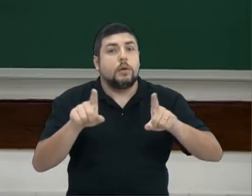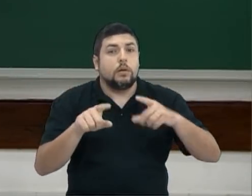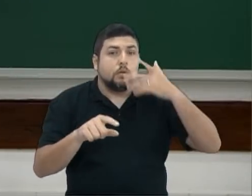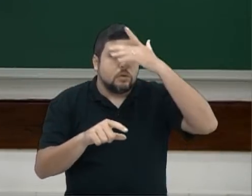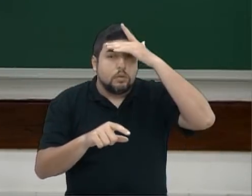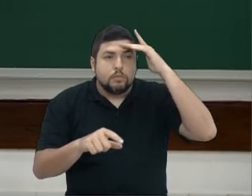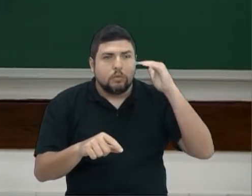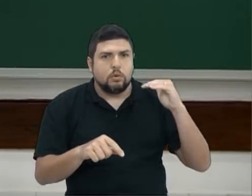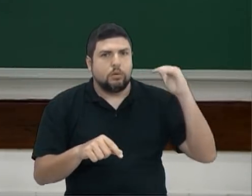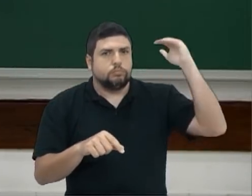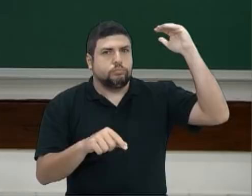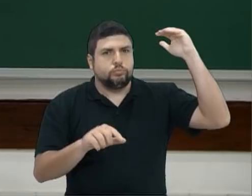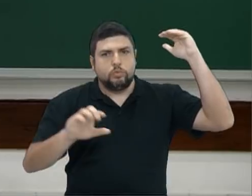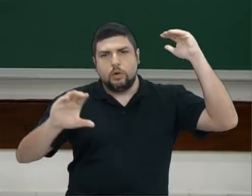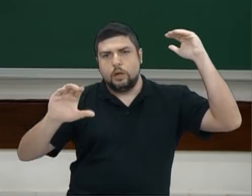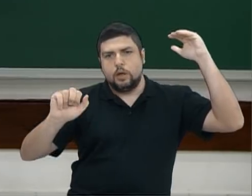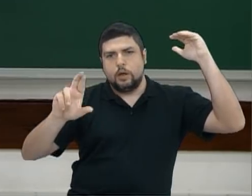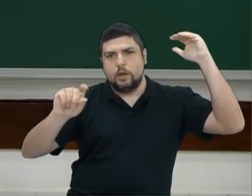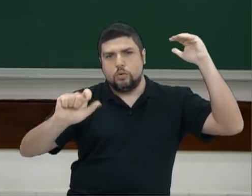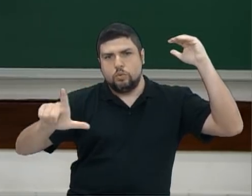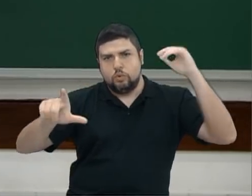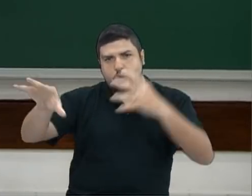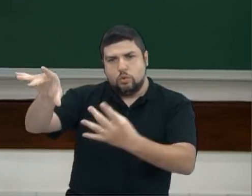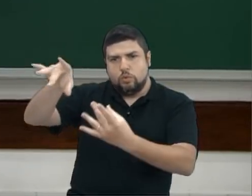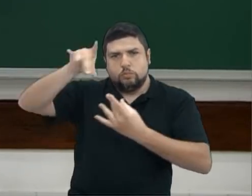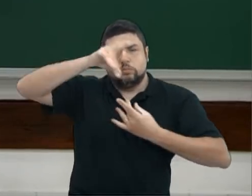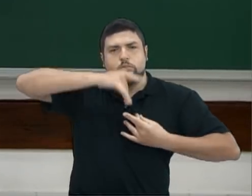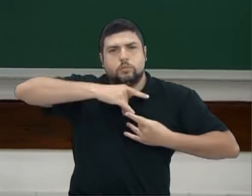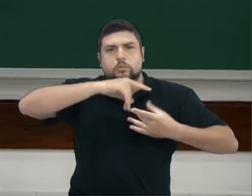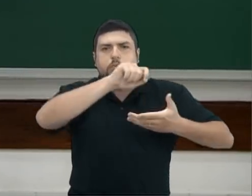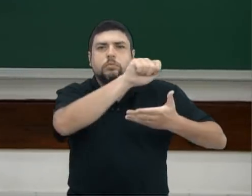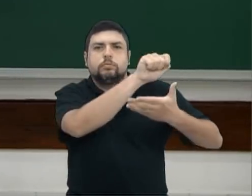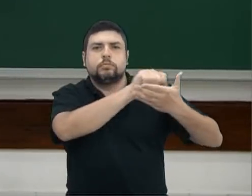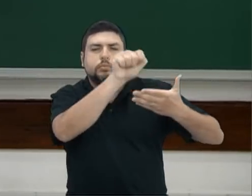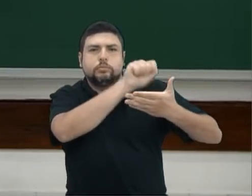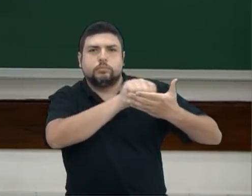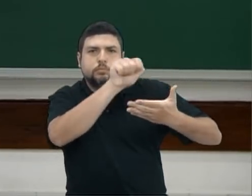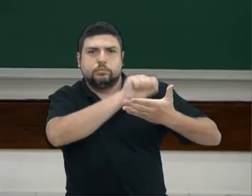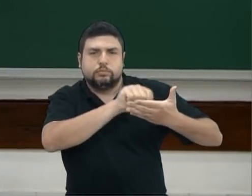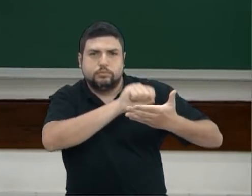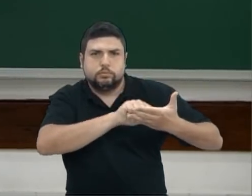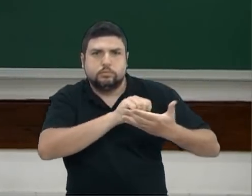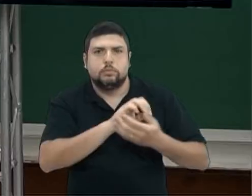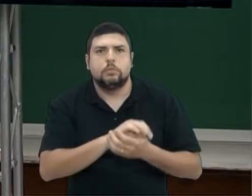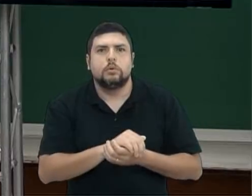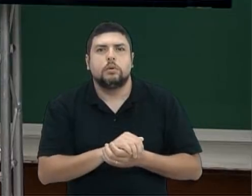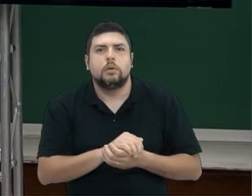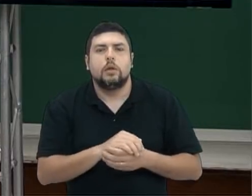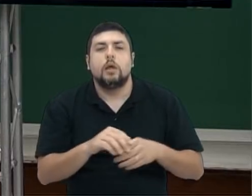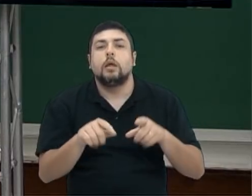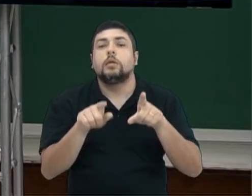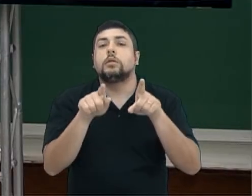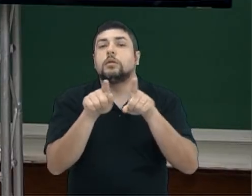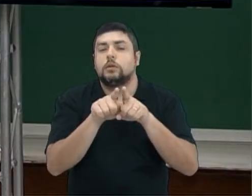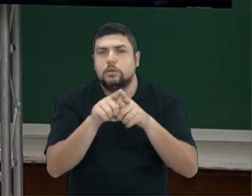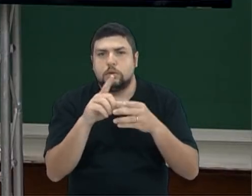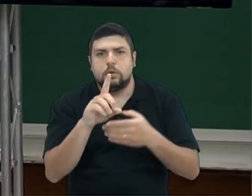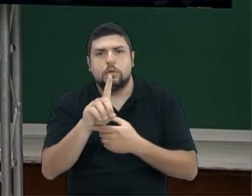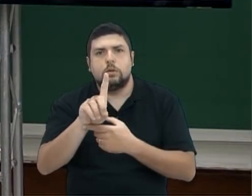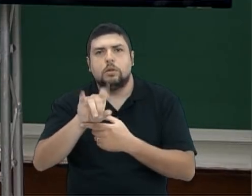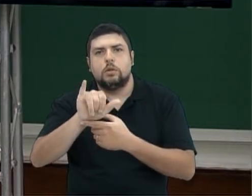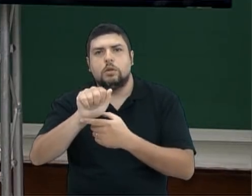adolescente chamada Carol. Então, ele é um texto ficcional. Eu tenho também diários, que eles